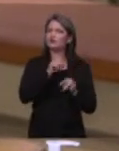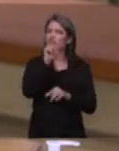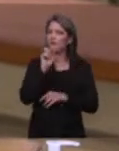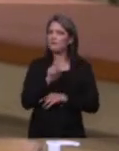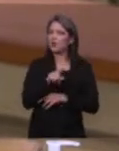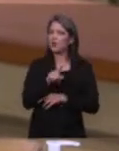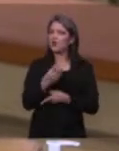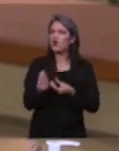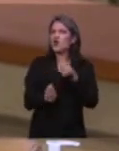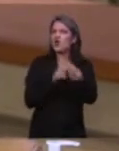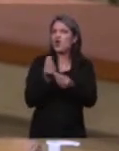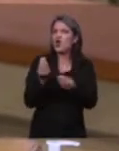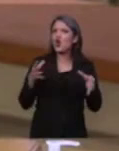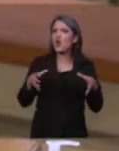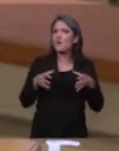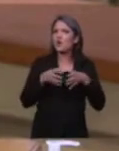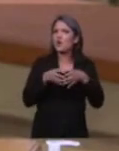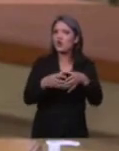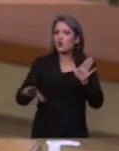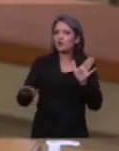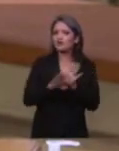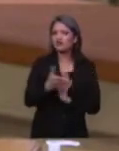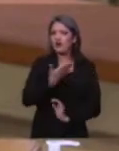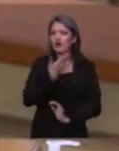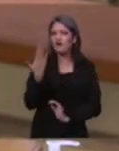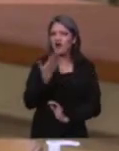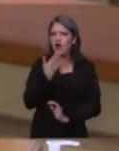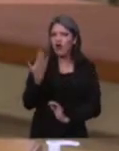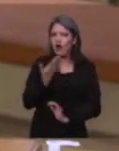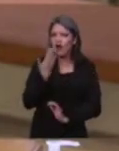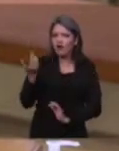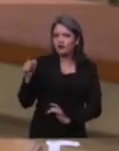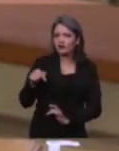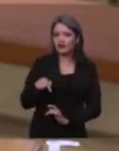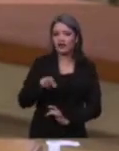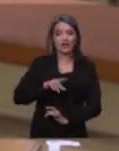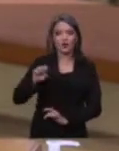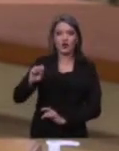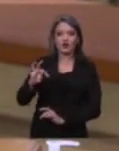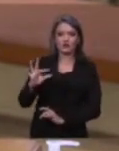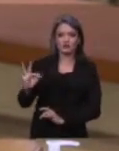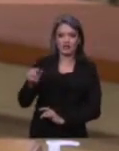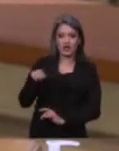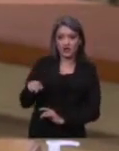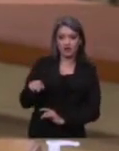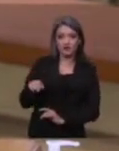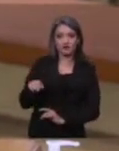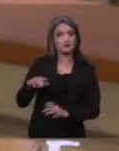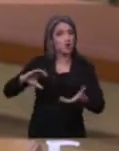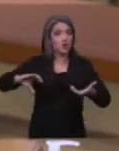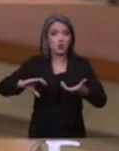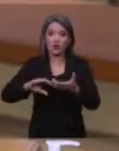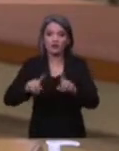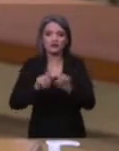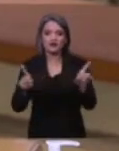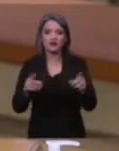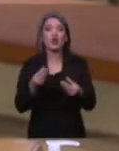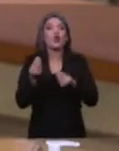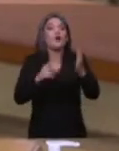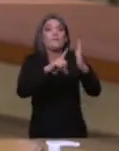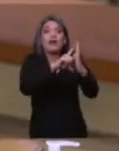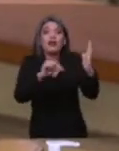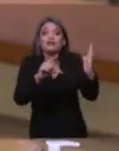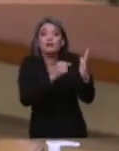que esse grupo entra com a facilidade como entrou, não digo no Supremo, eu não digo nem no Congresso, dentro do